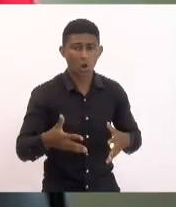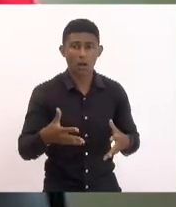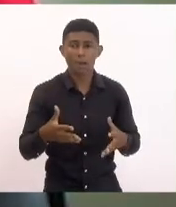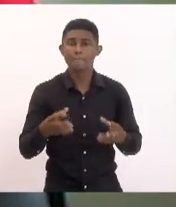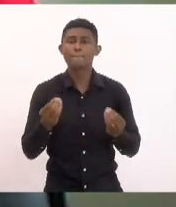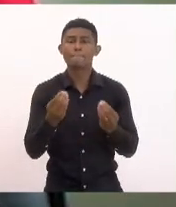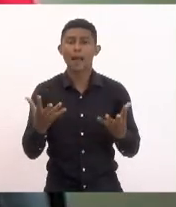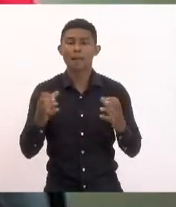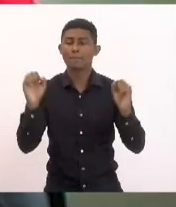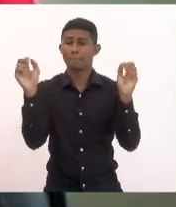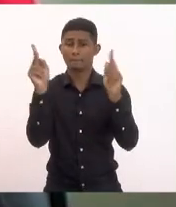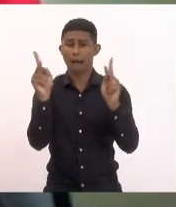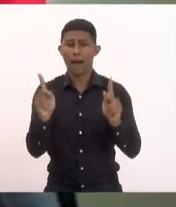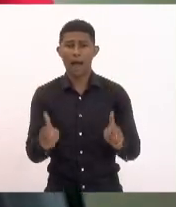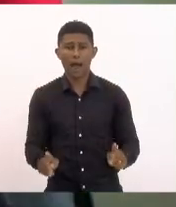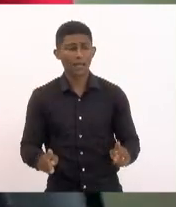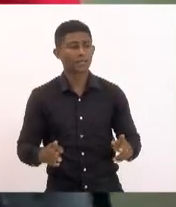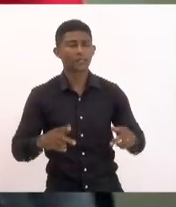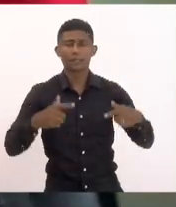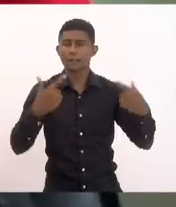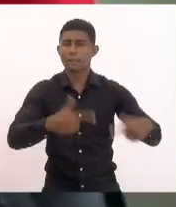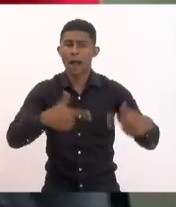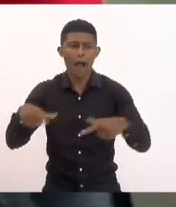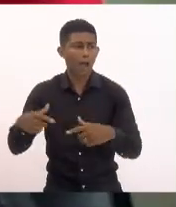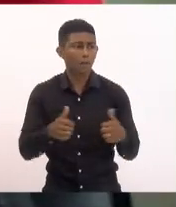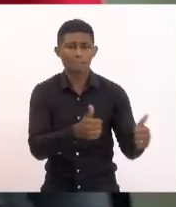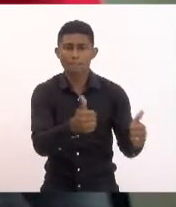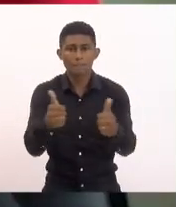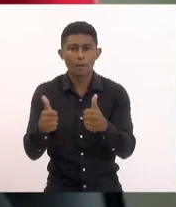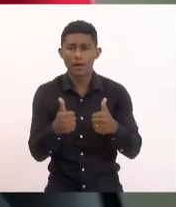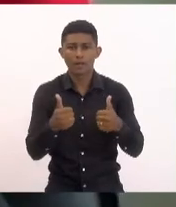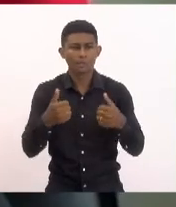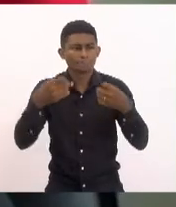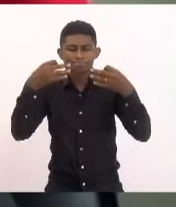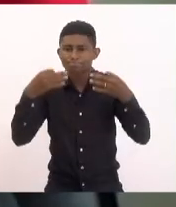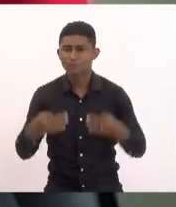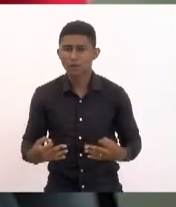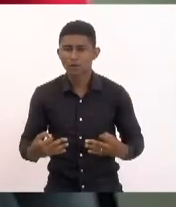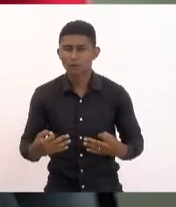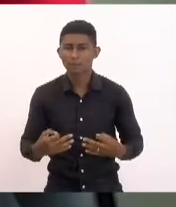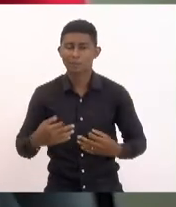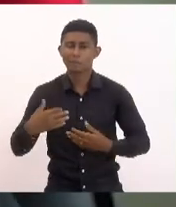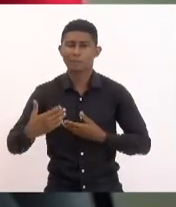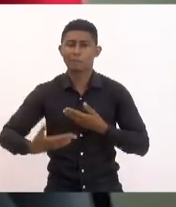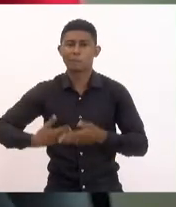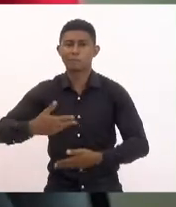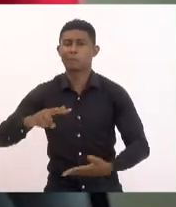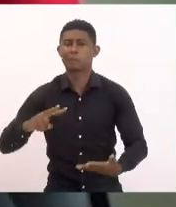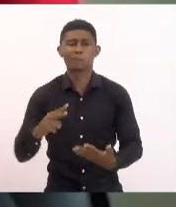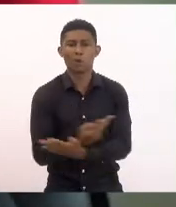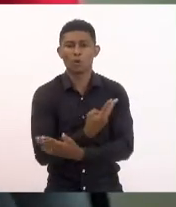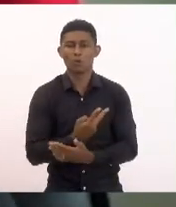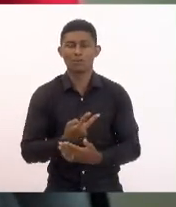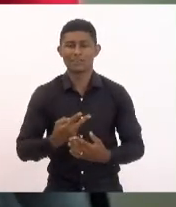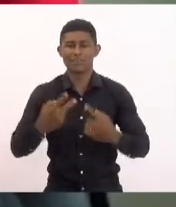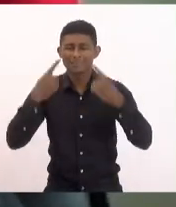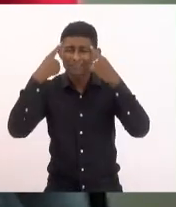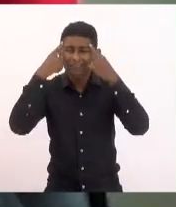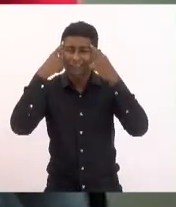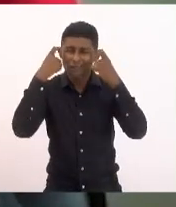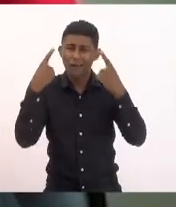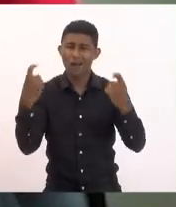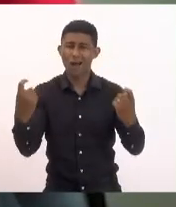de trabalho, garantia de justiça social. E ele foi vítima de um ato violento